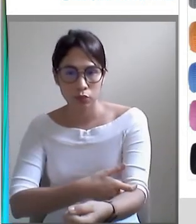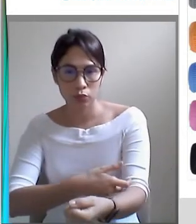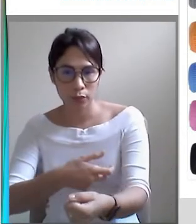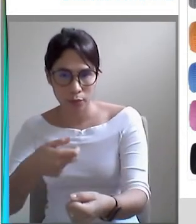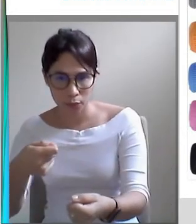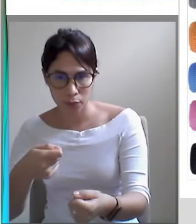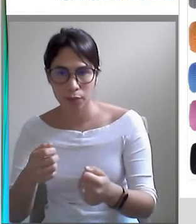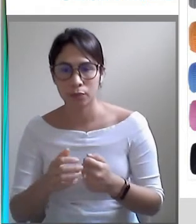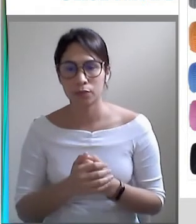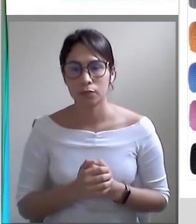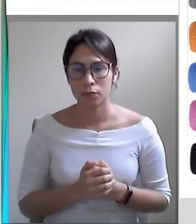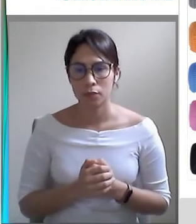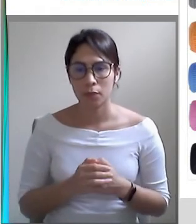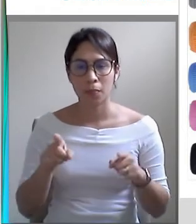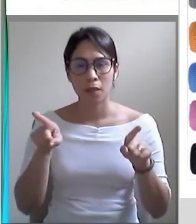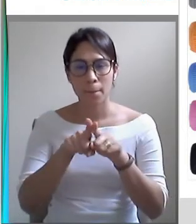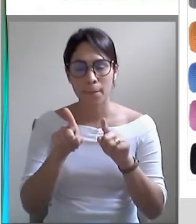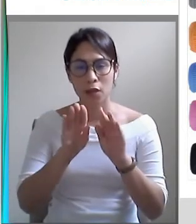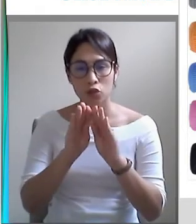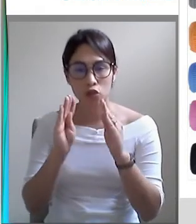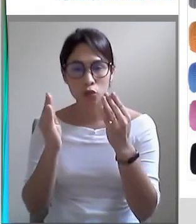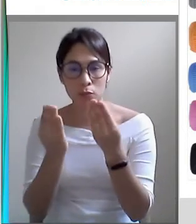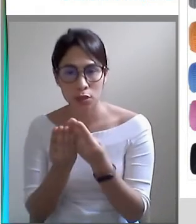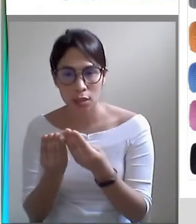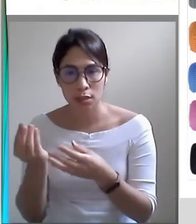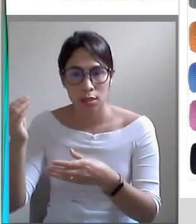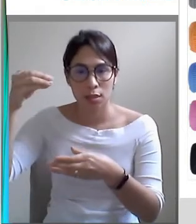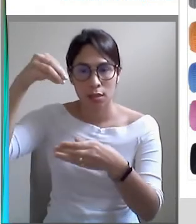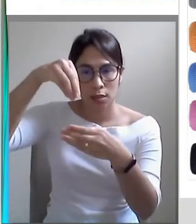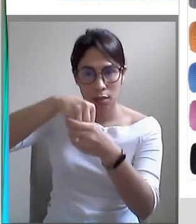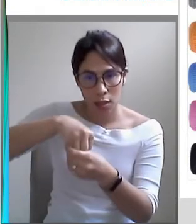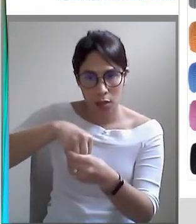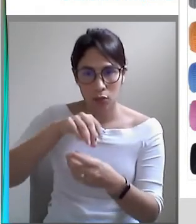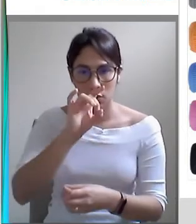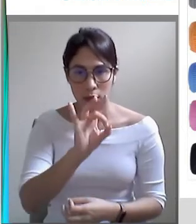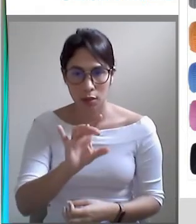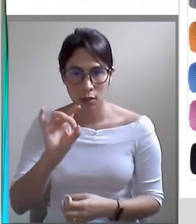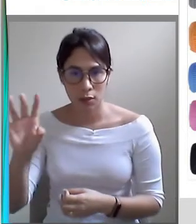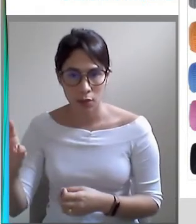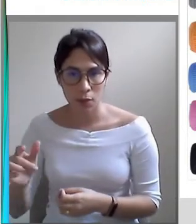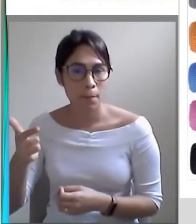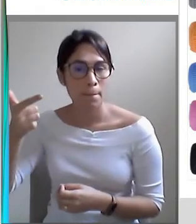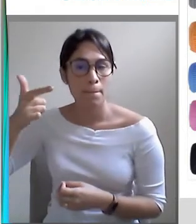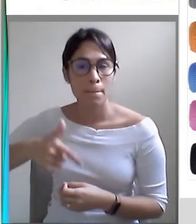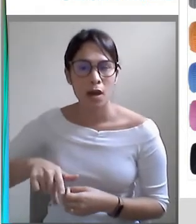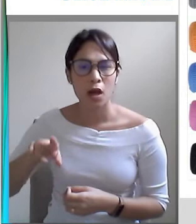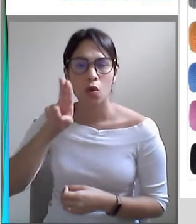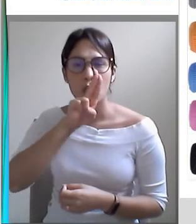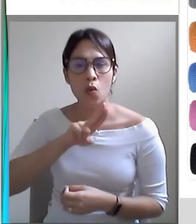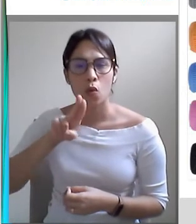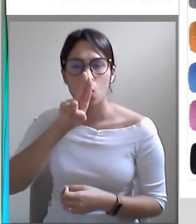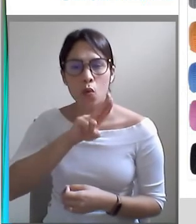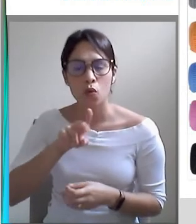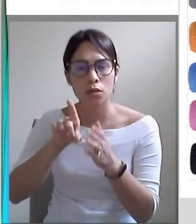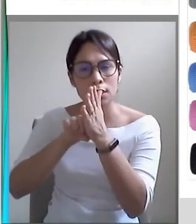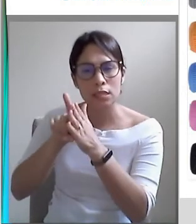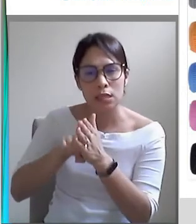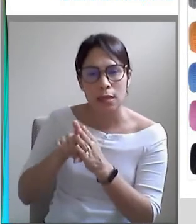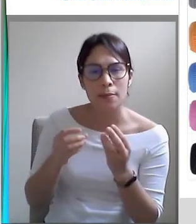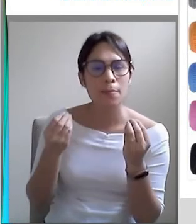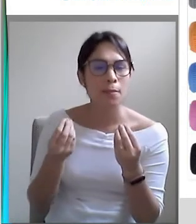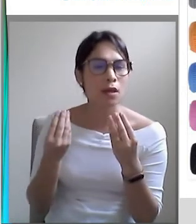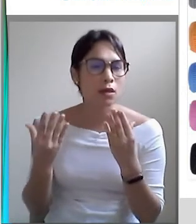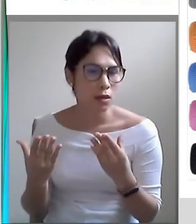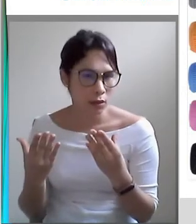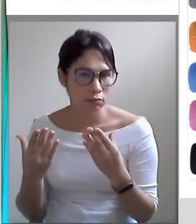disponíveis, as substâncias que carregam em seu interior e a sua utilidade para a investigação de características presentes no